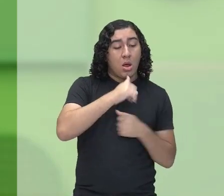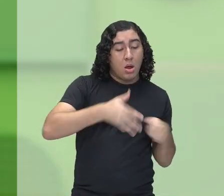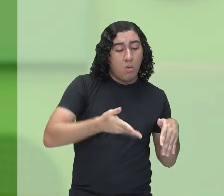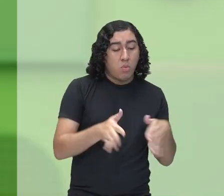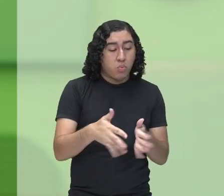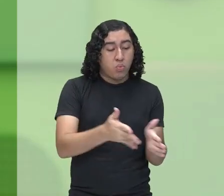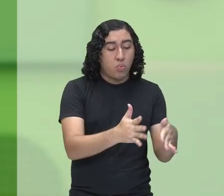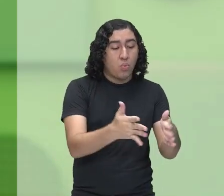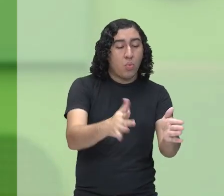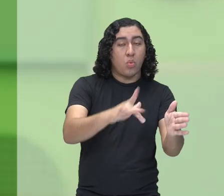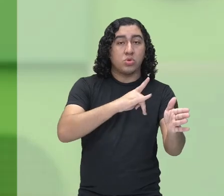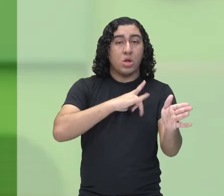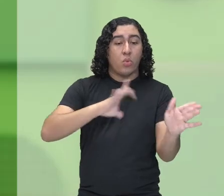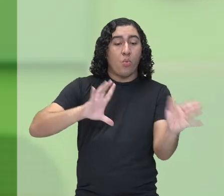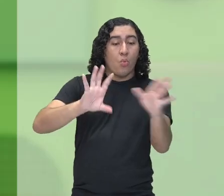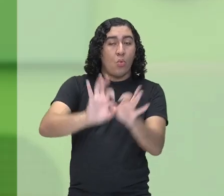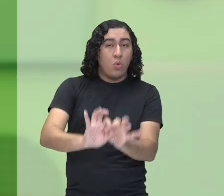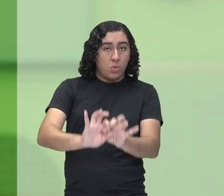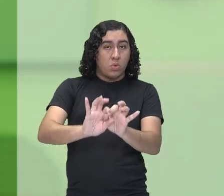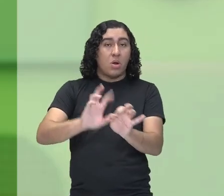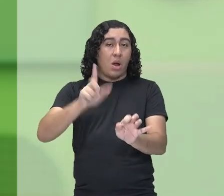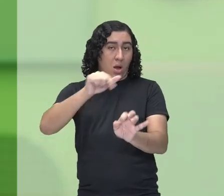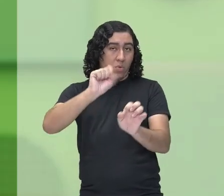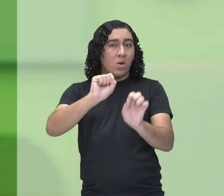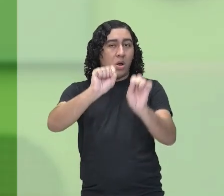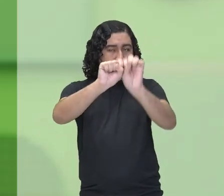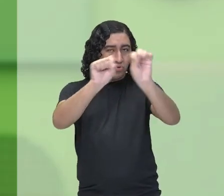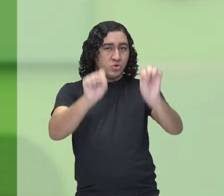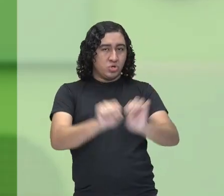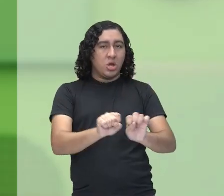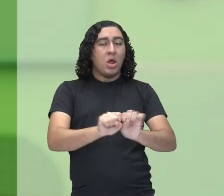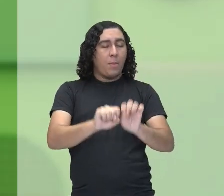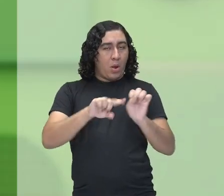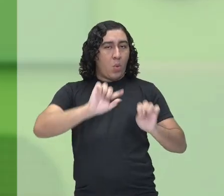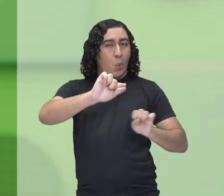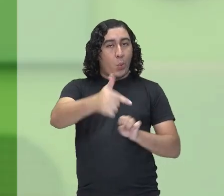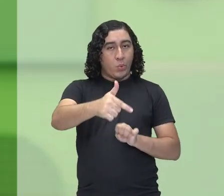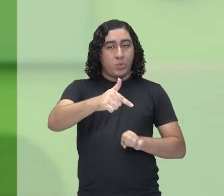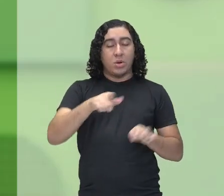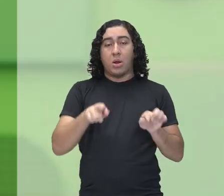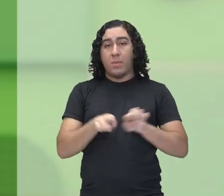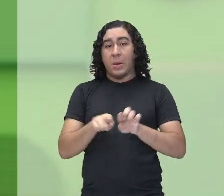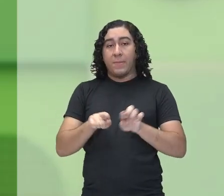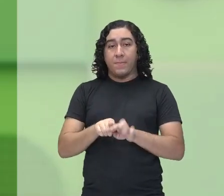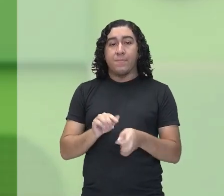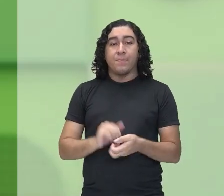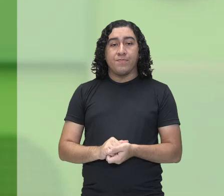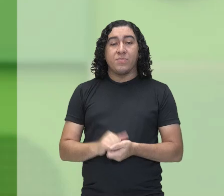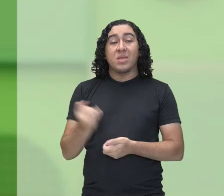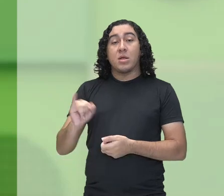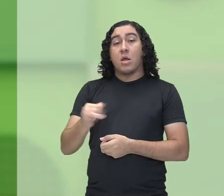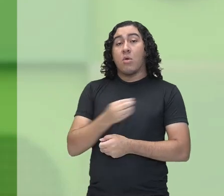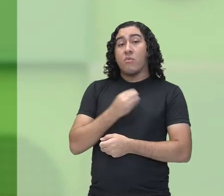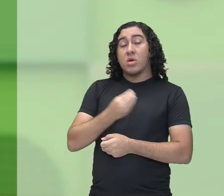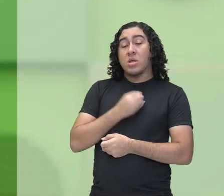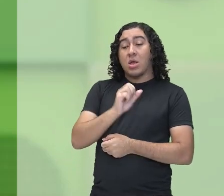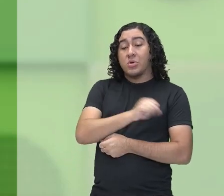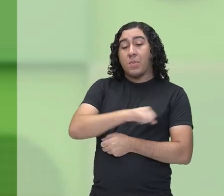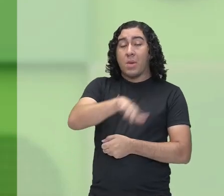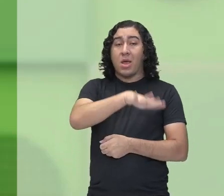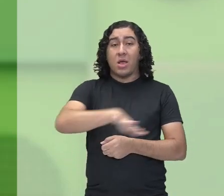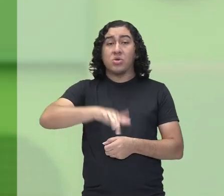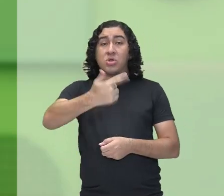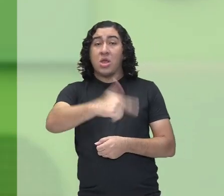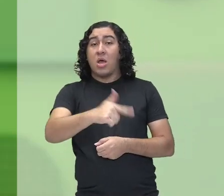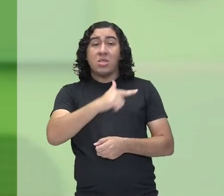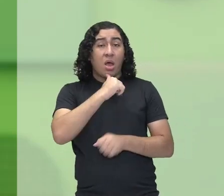em contato com essa água do Rio Negro, vai compor um outro ecossistema. Quem mora em regiões que não têm